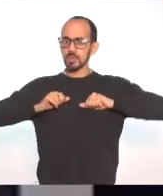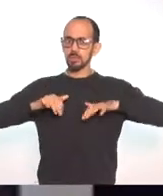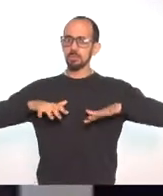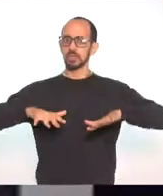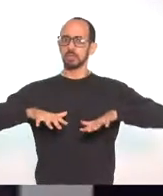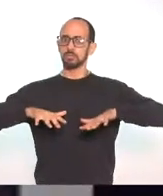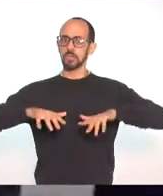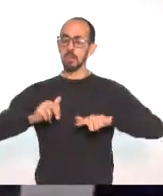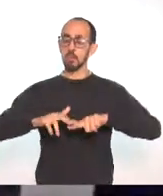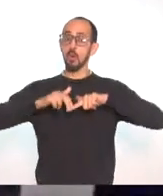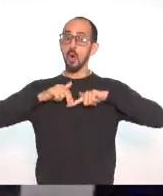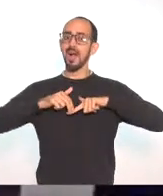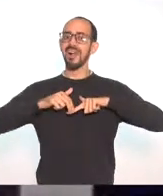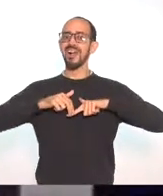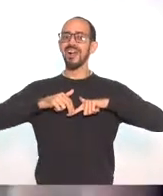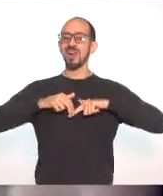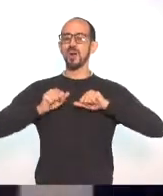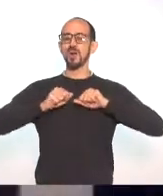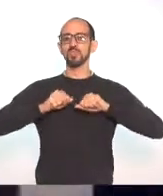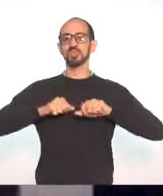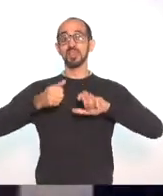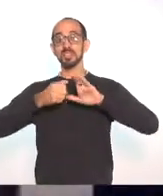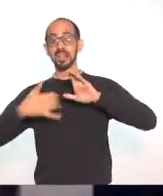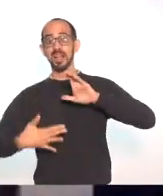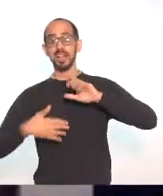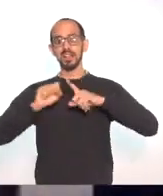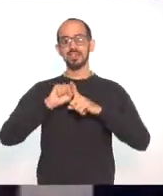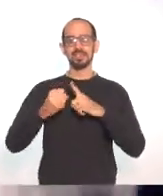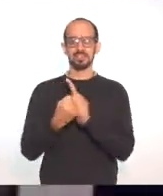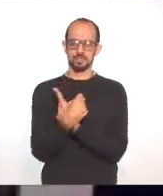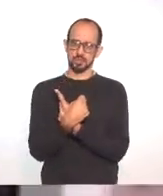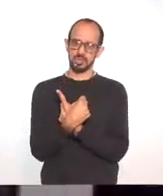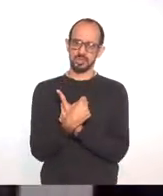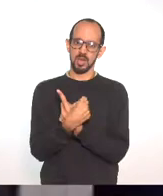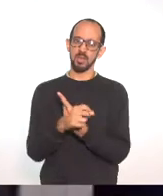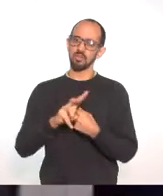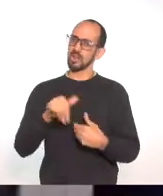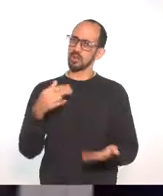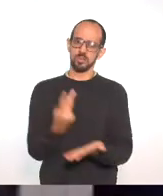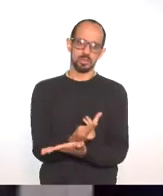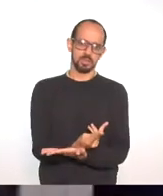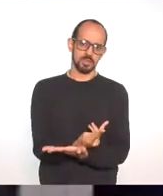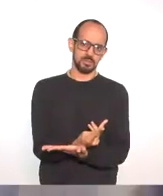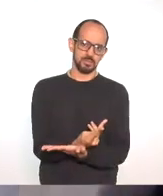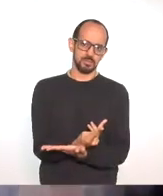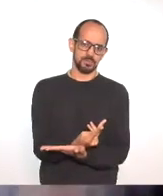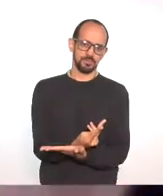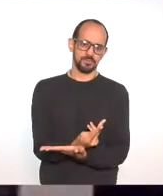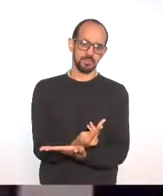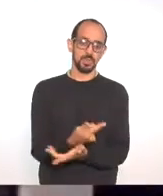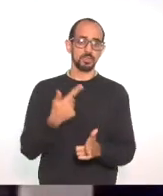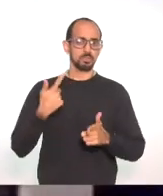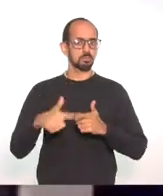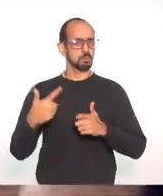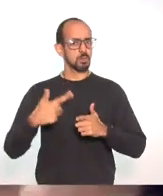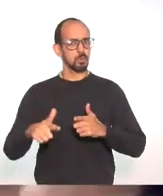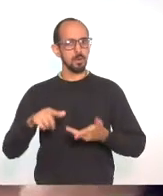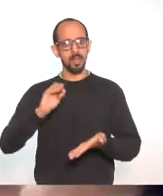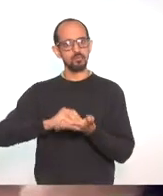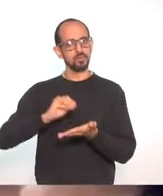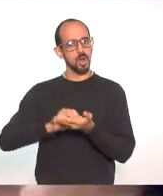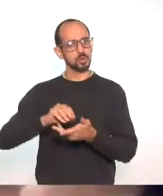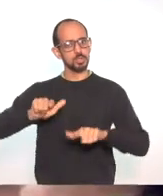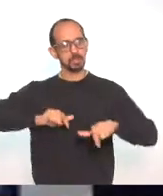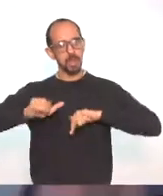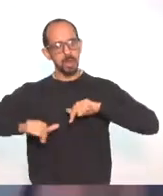por conta dos problemas de caráter social que vai acontecer essa questão do desemprego a